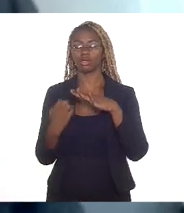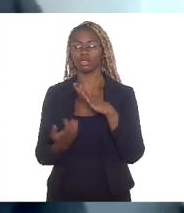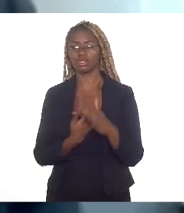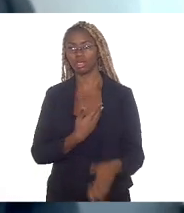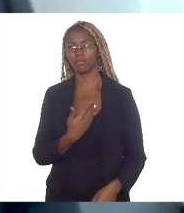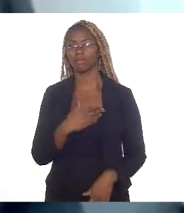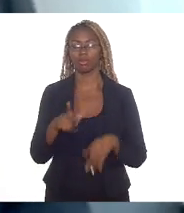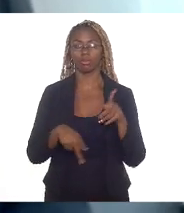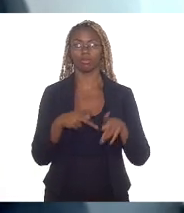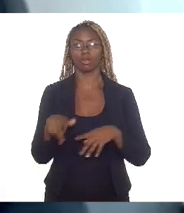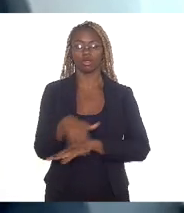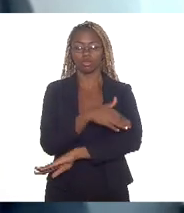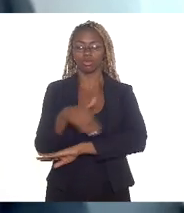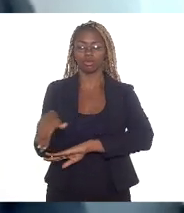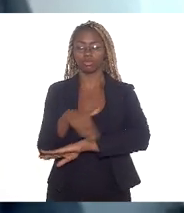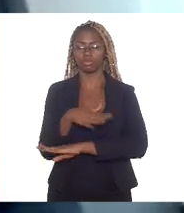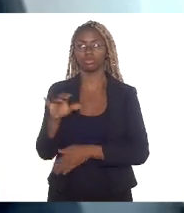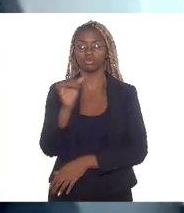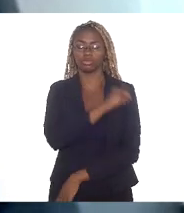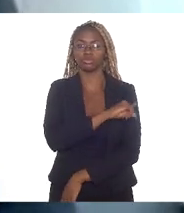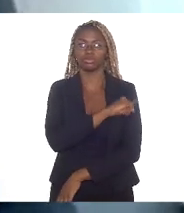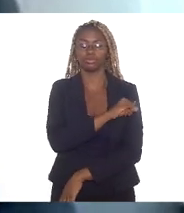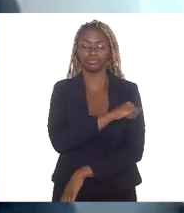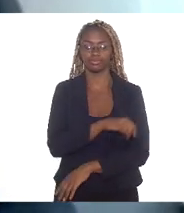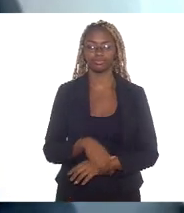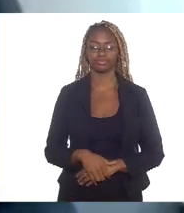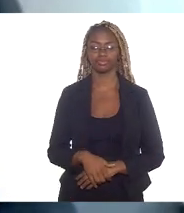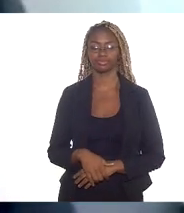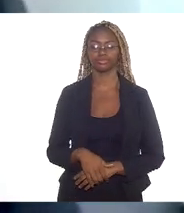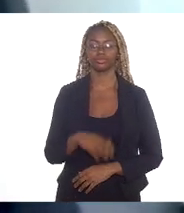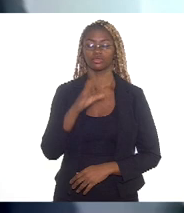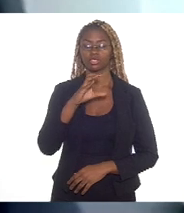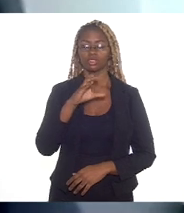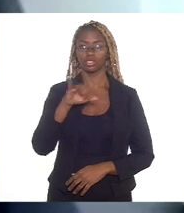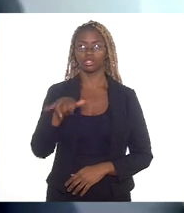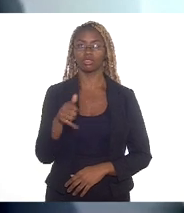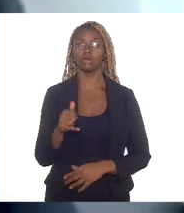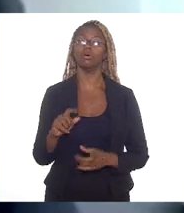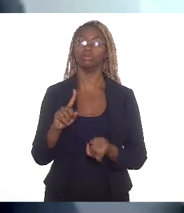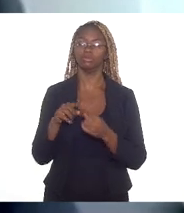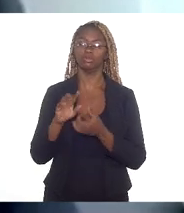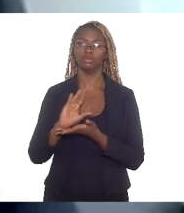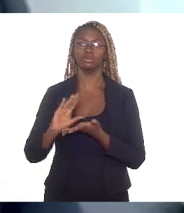outras providências. Pareceres da Comissão de Constituição e Justiça pela Constitucionalidade.